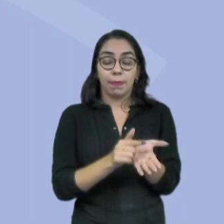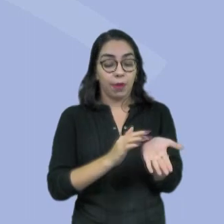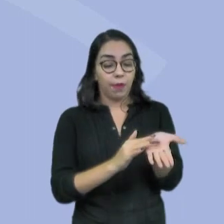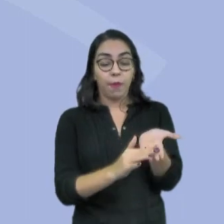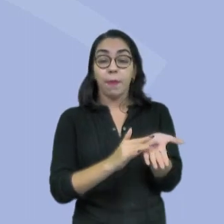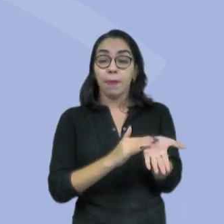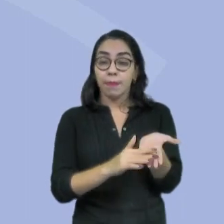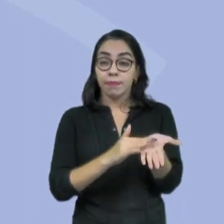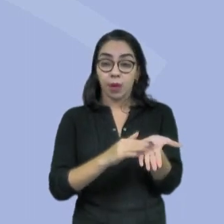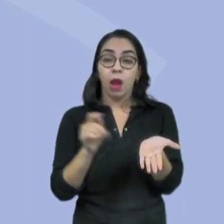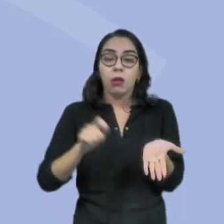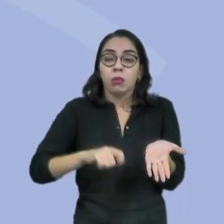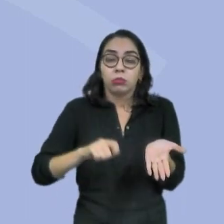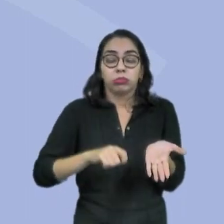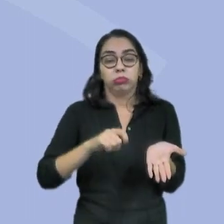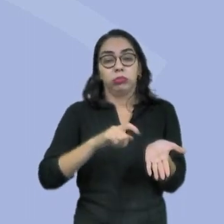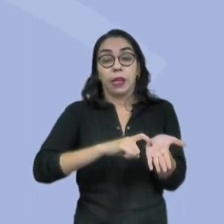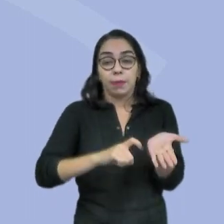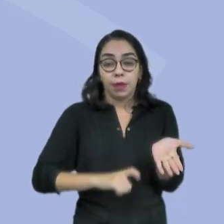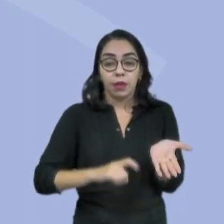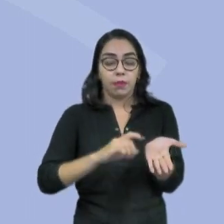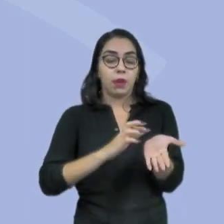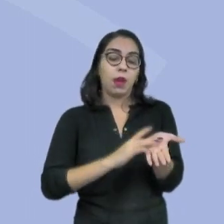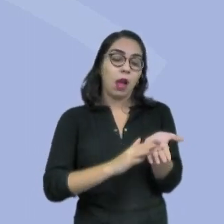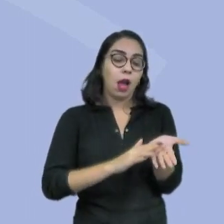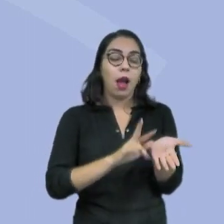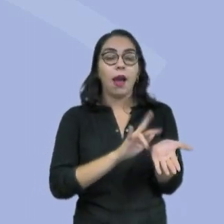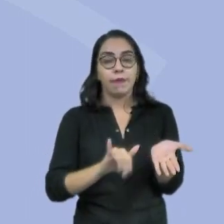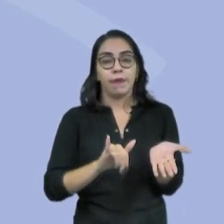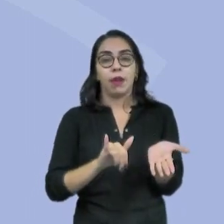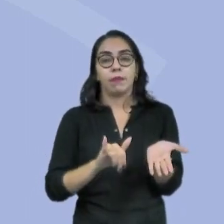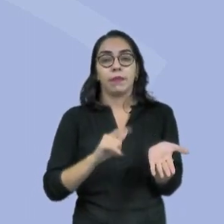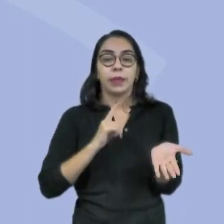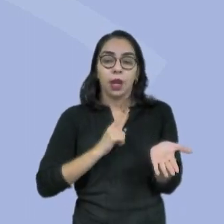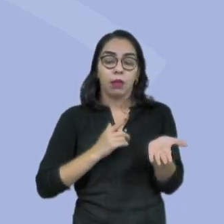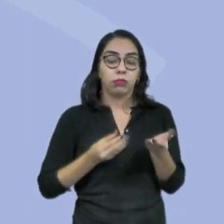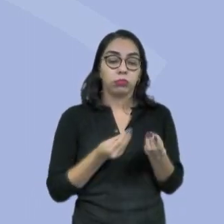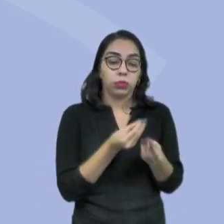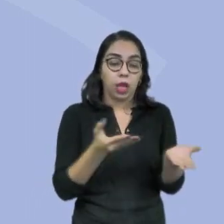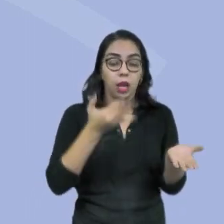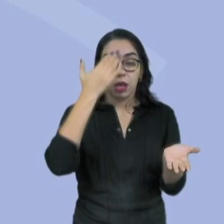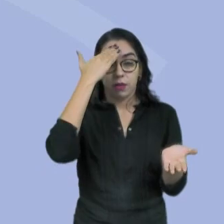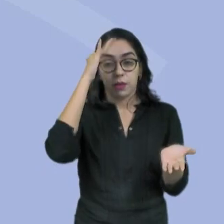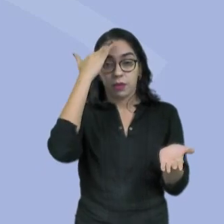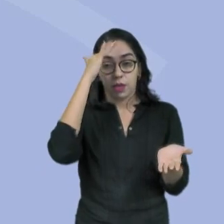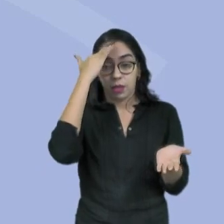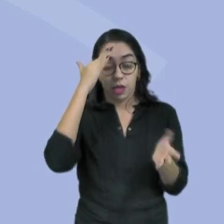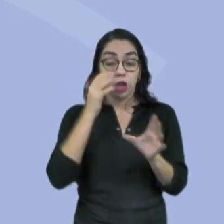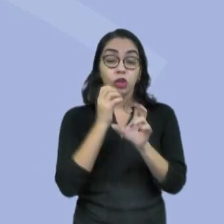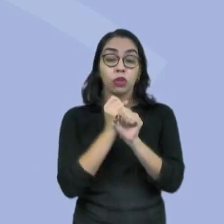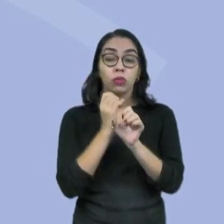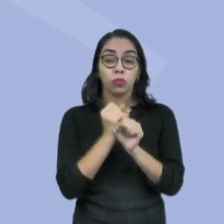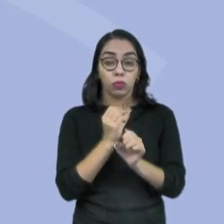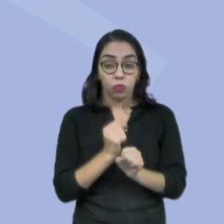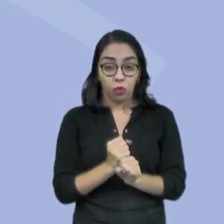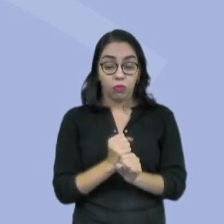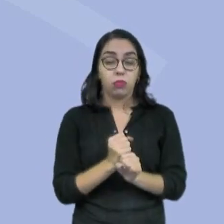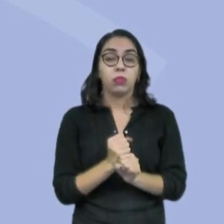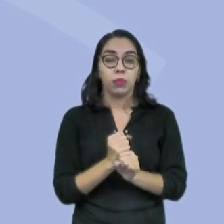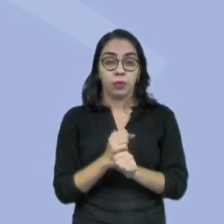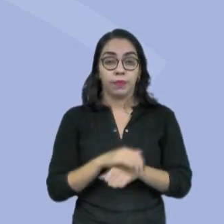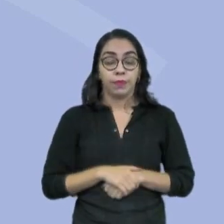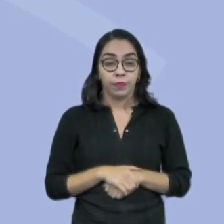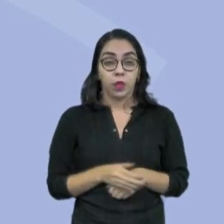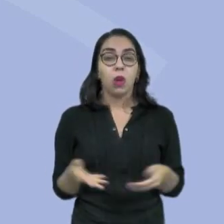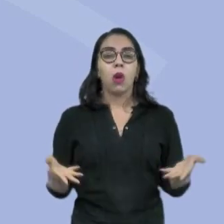eh deficientes visuais possam ter acesso entender e compreender a sua conta isso hoje pode ser feito através de